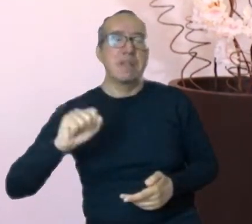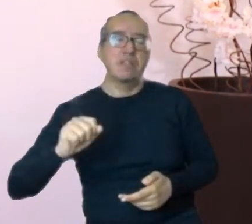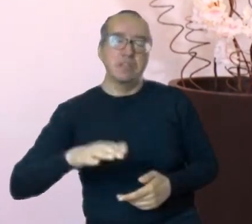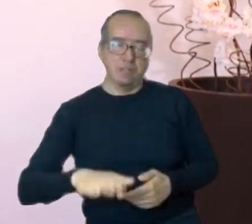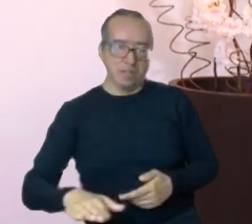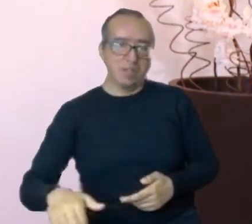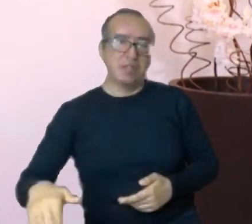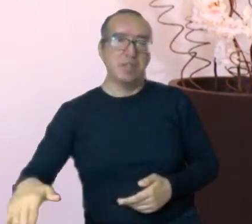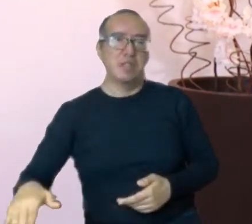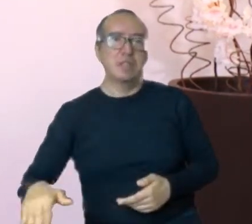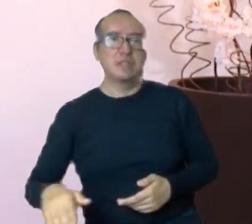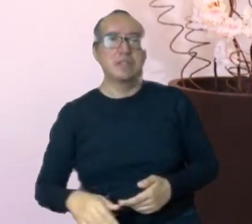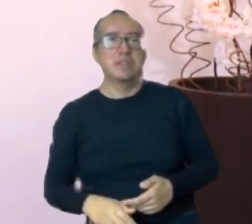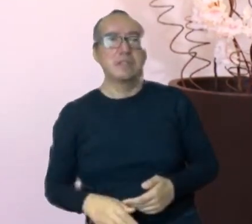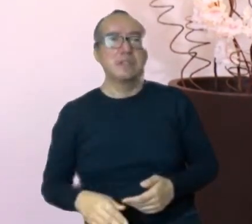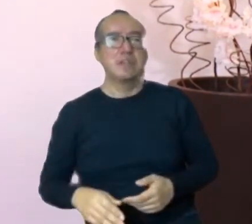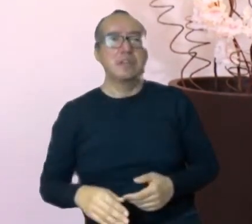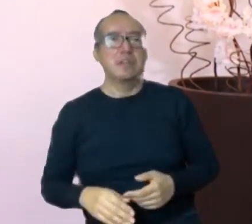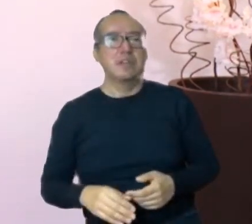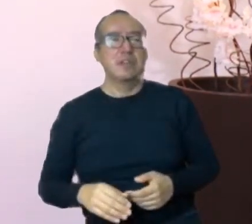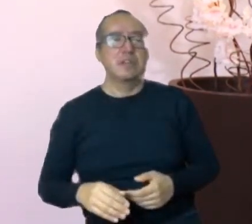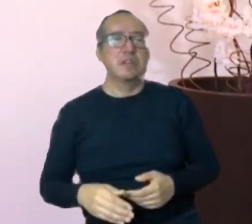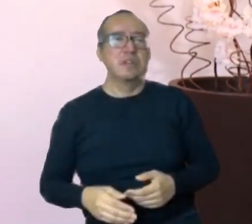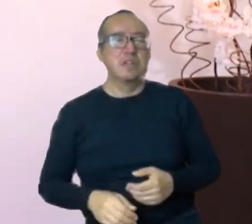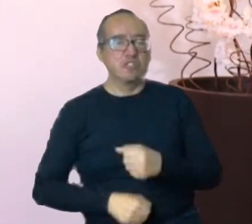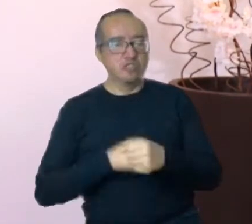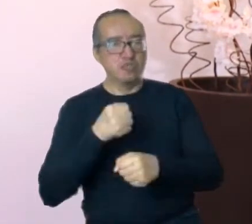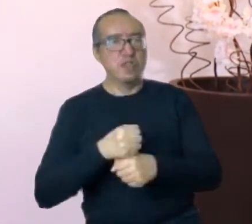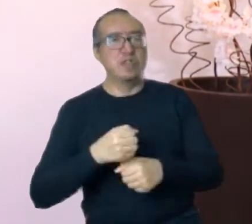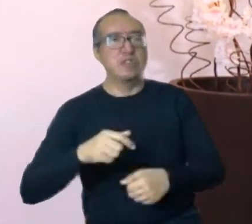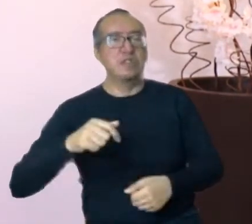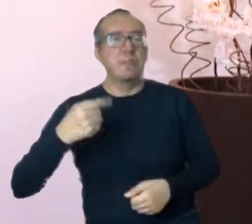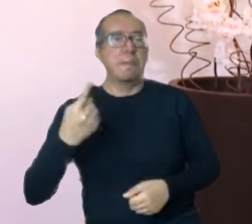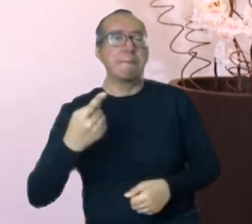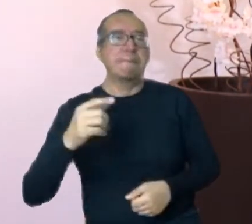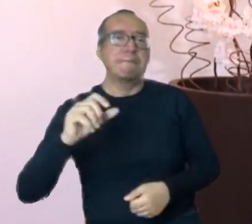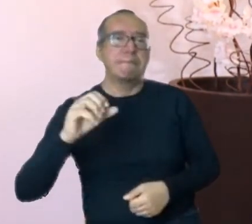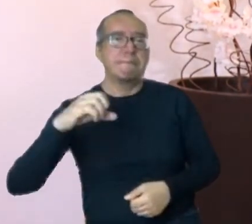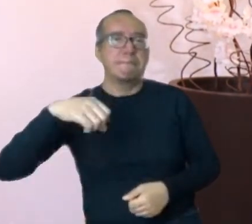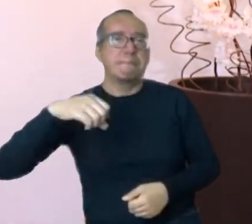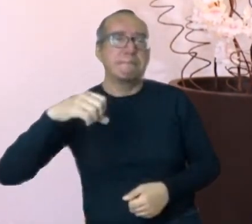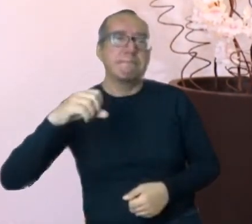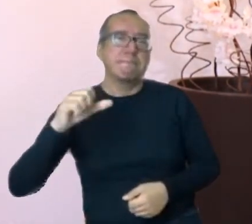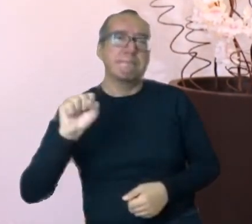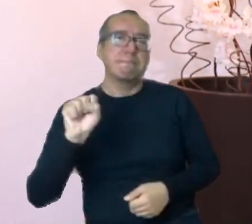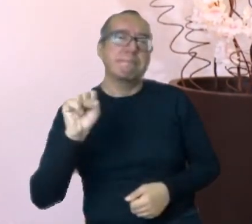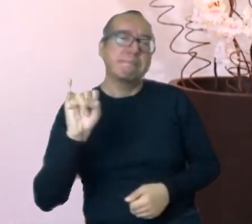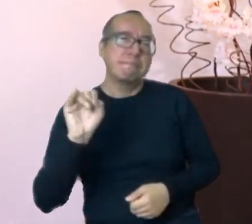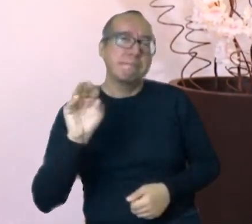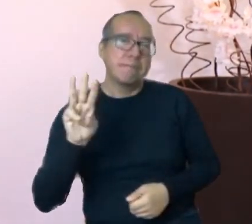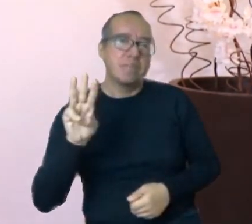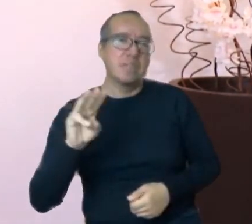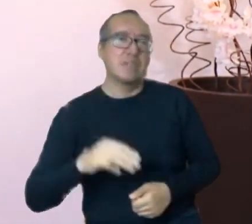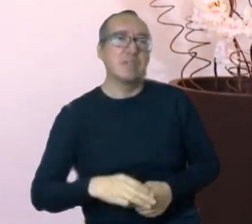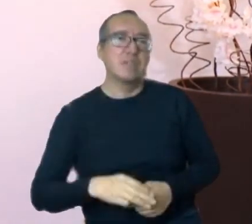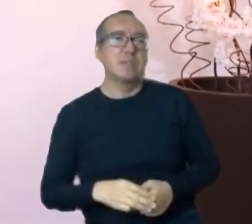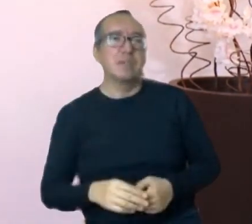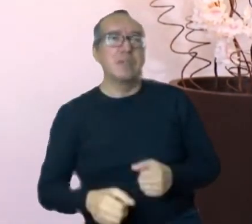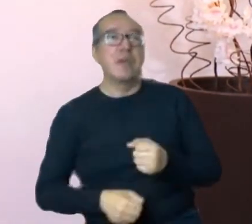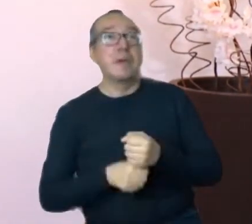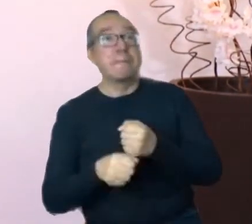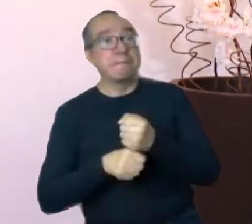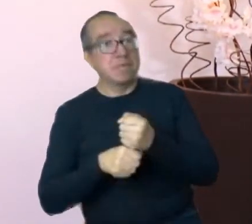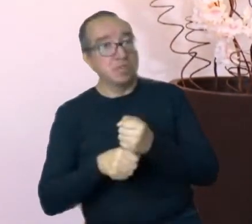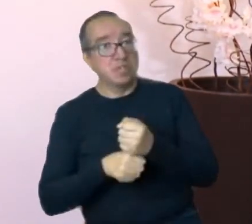1983. E 38 anos depois, hoje, a Pastoral da Criança acompanha mais de 1 milhão